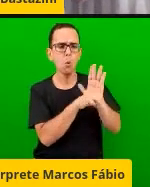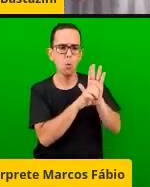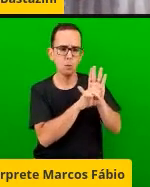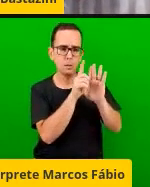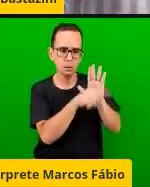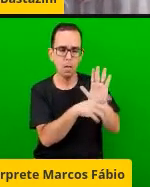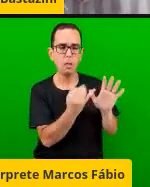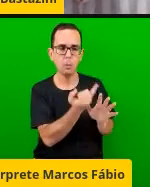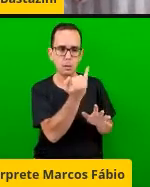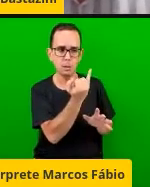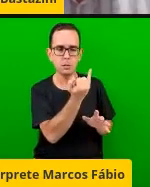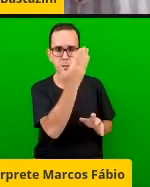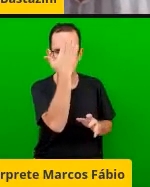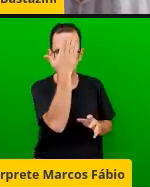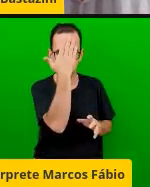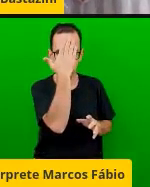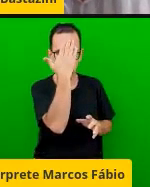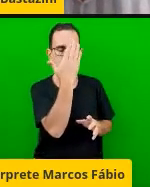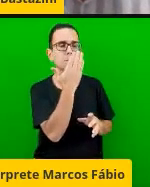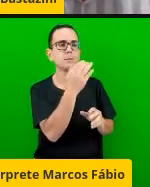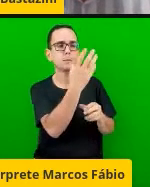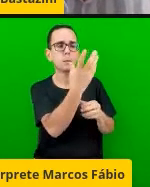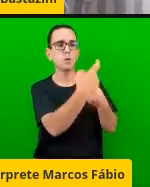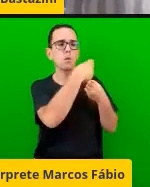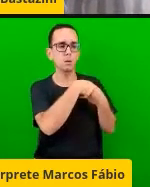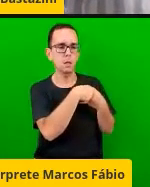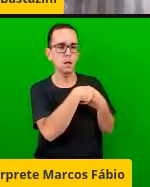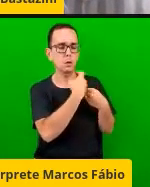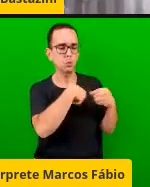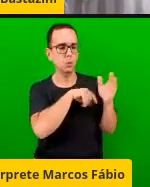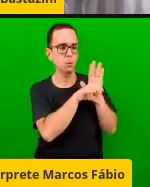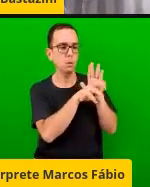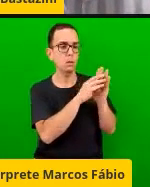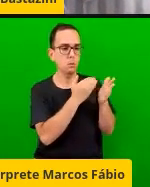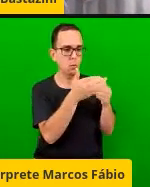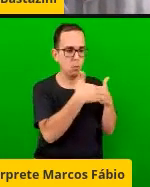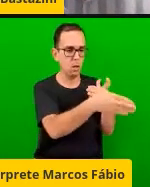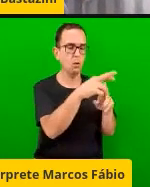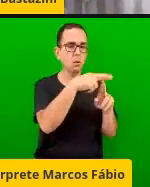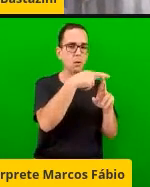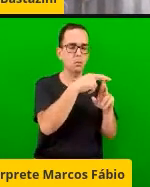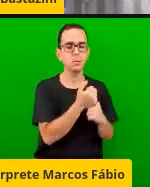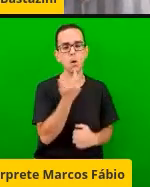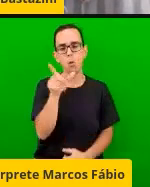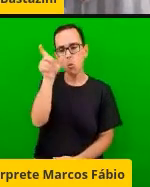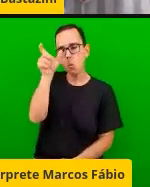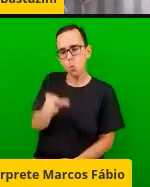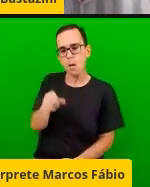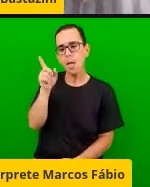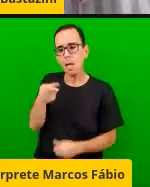gente retomar esse conceito a partir do nosso referencial, e o outro pilar, que é o das